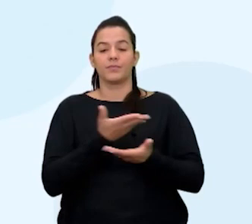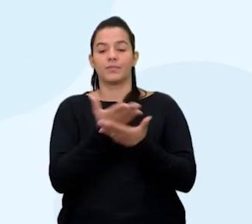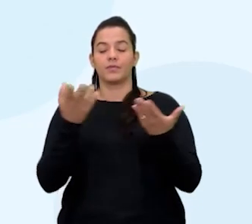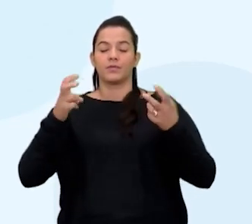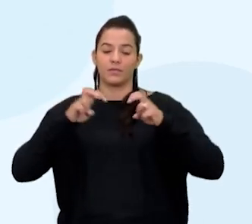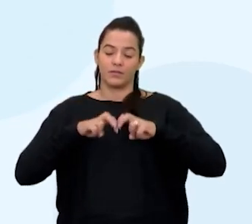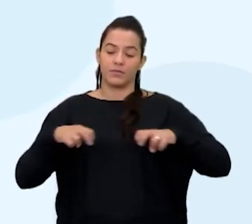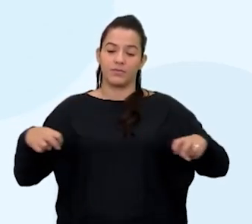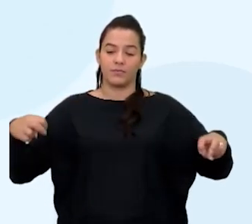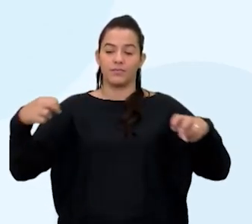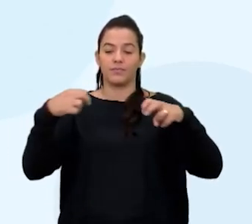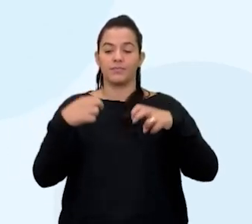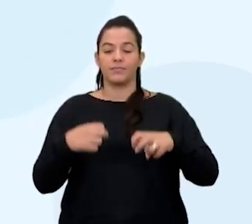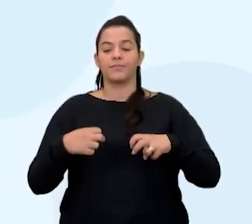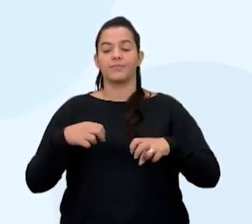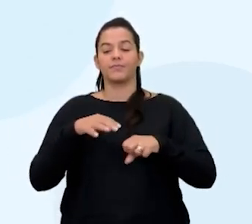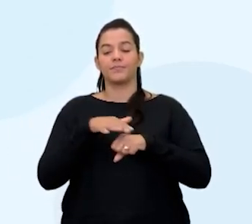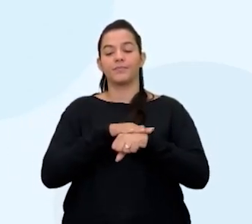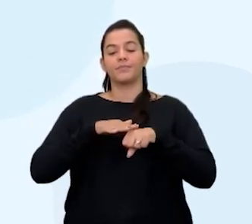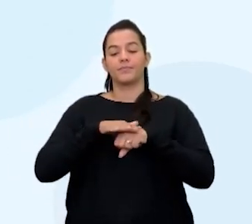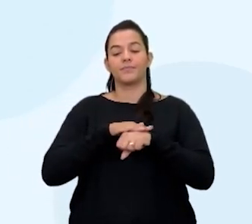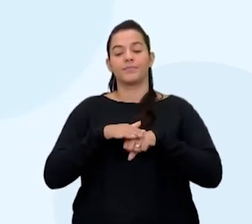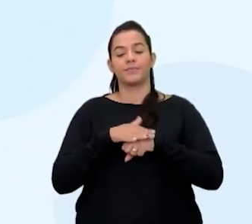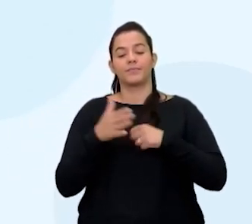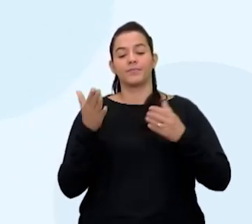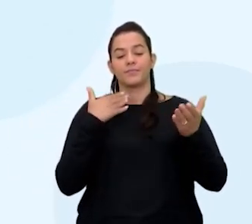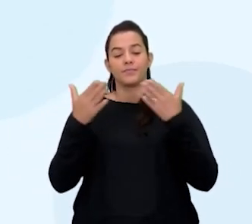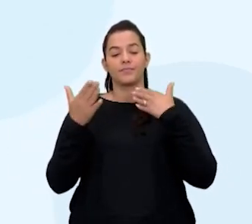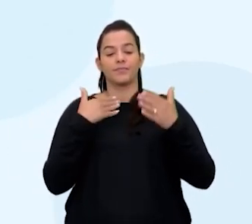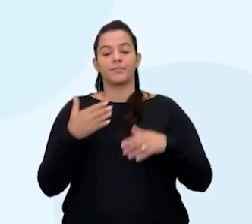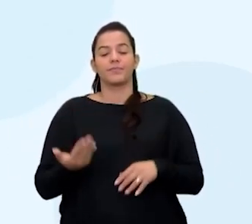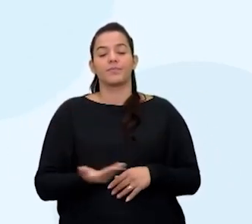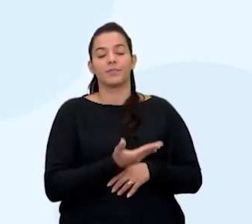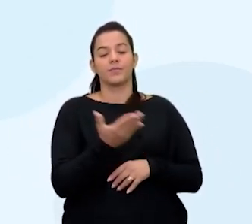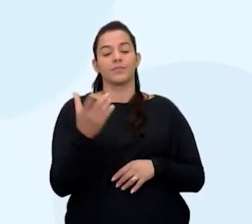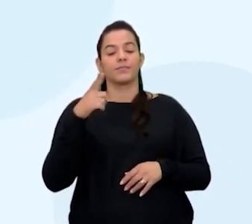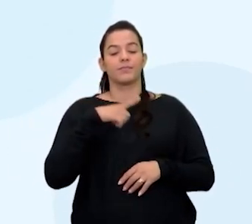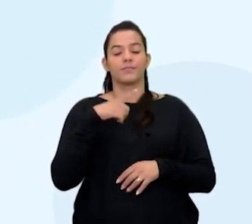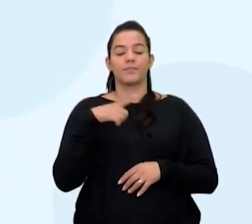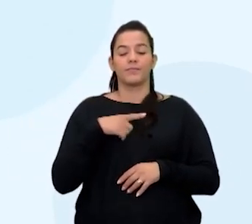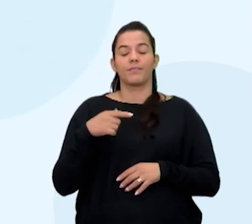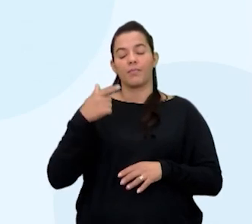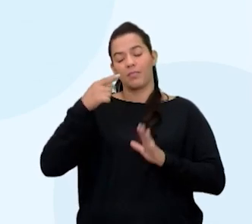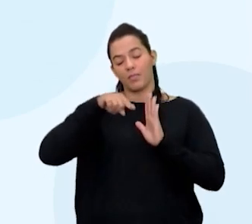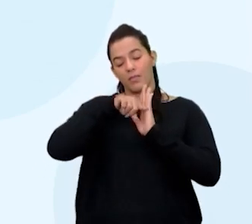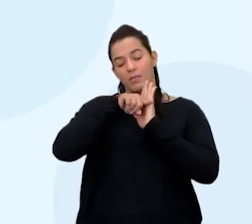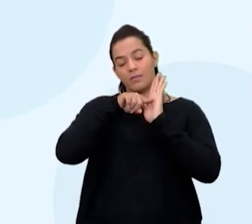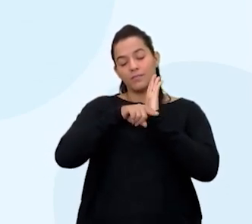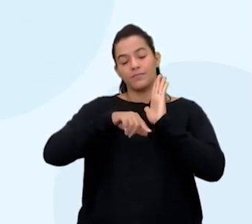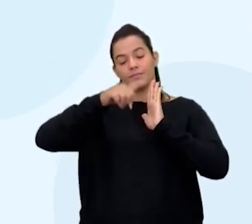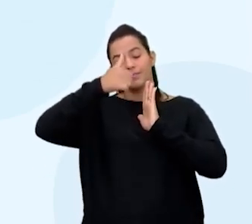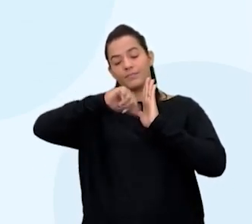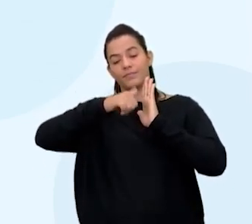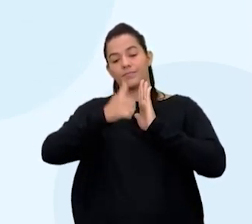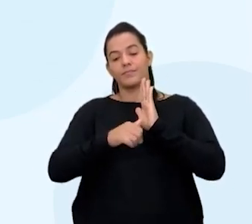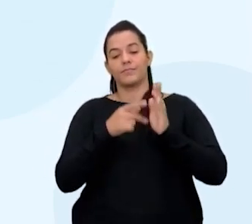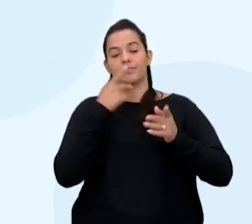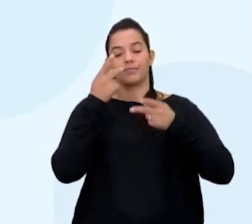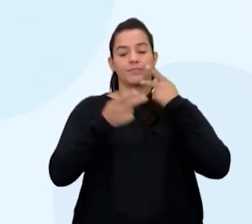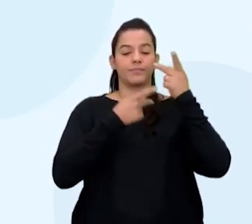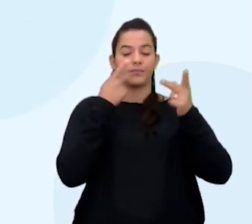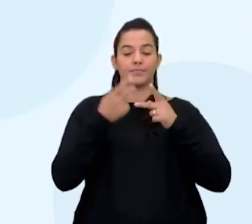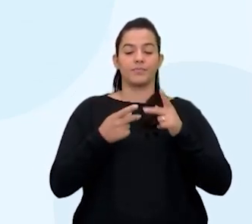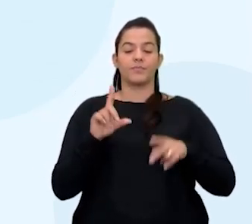e a sugestão de uma roda de conversa. Como você, estudante, analise e compreende as falas de Mateu,